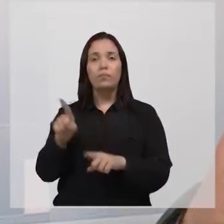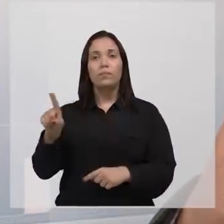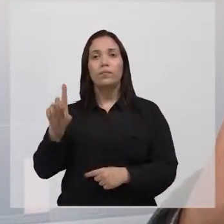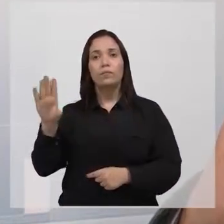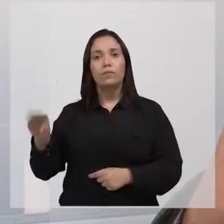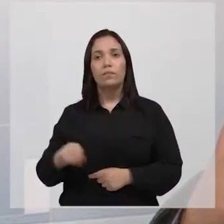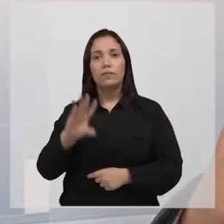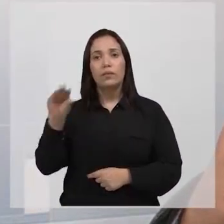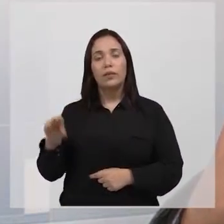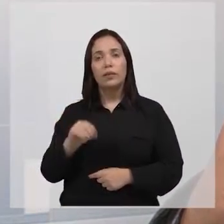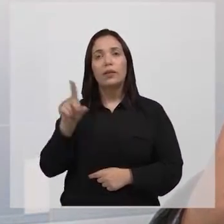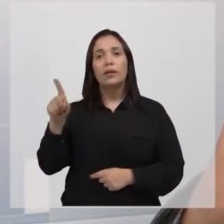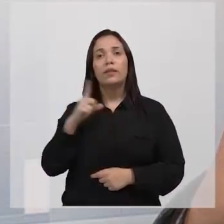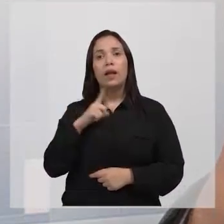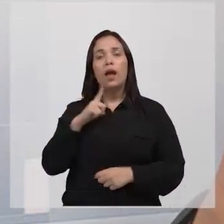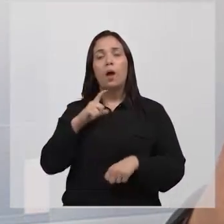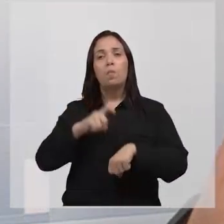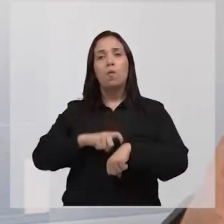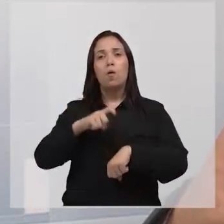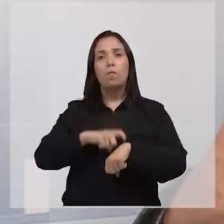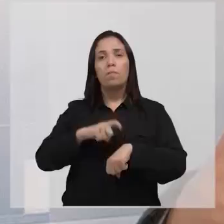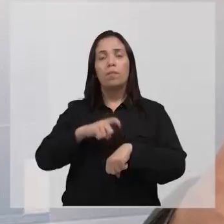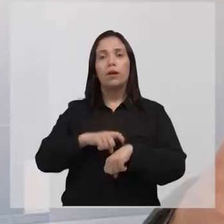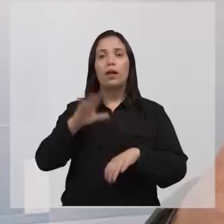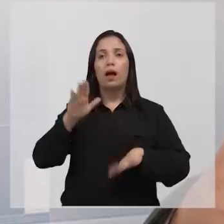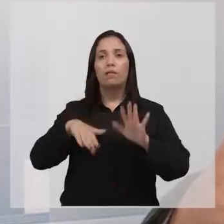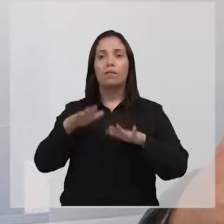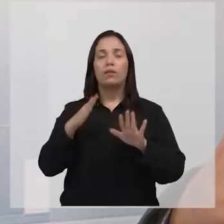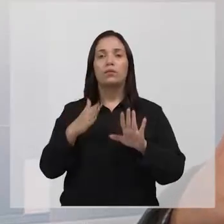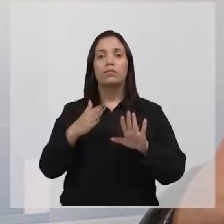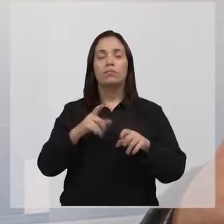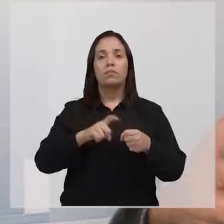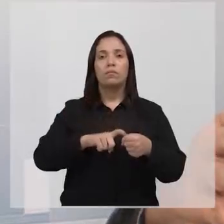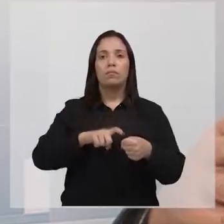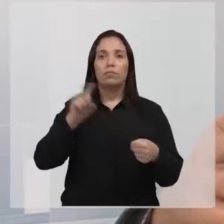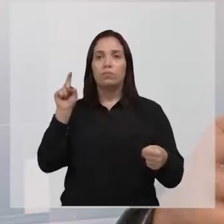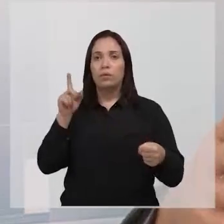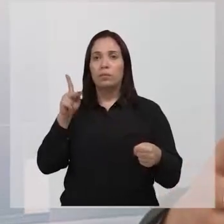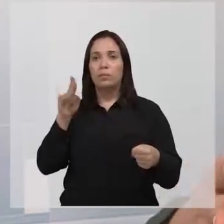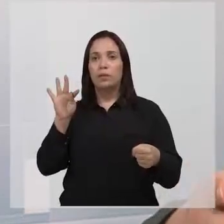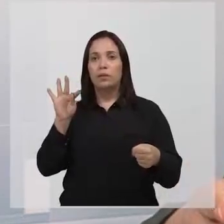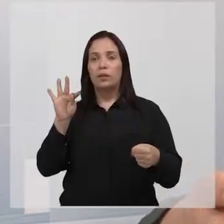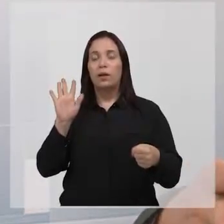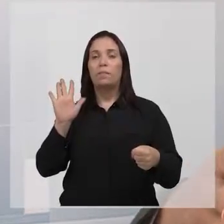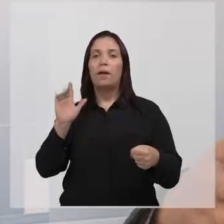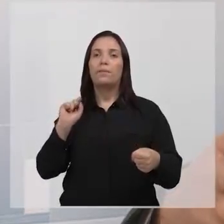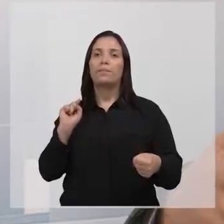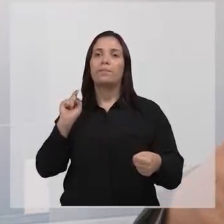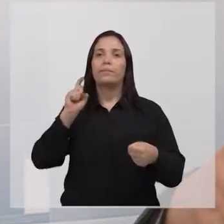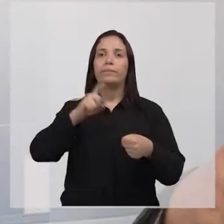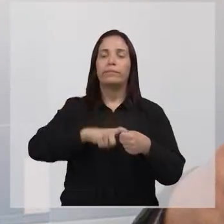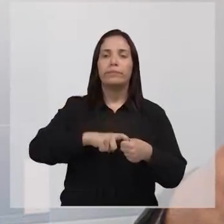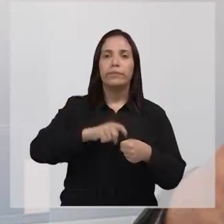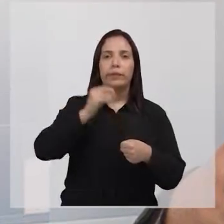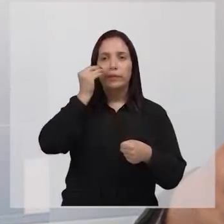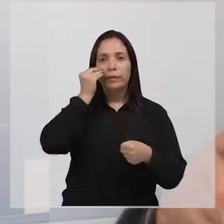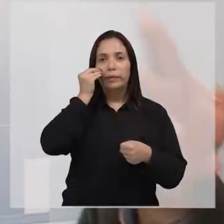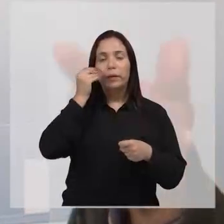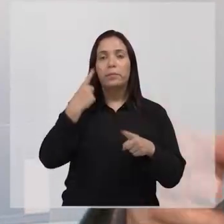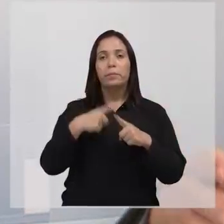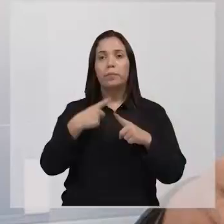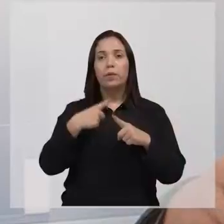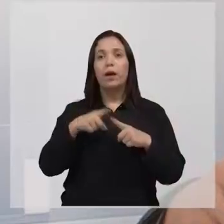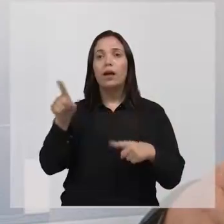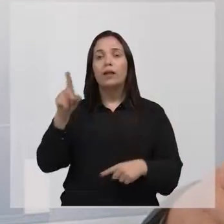Gomes, que em alguns momentos se distancia do PT, mas é obrigado a reaproximar, porque ele